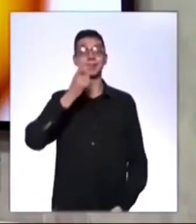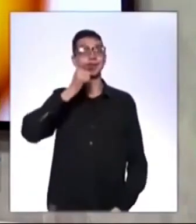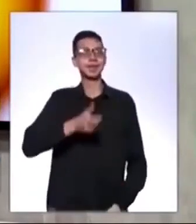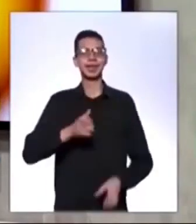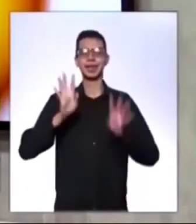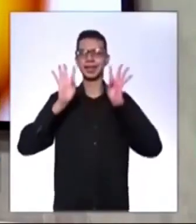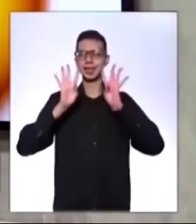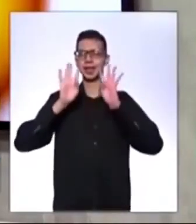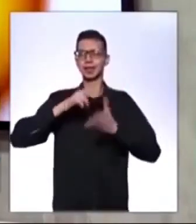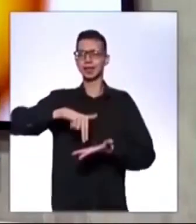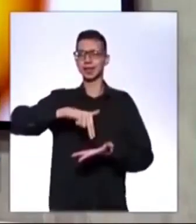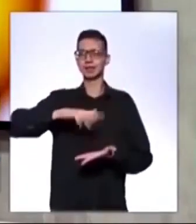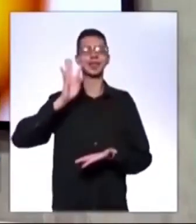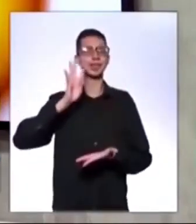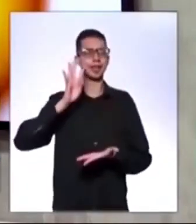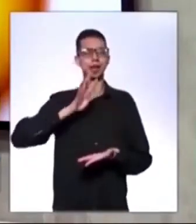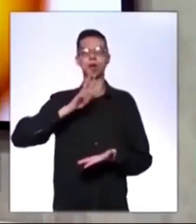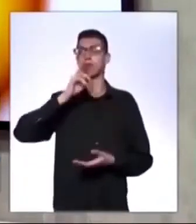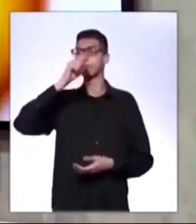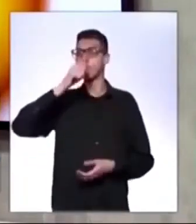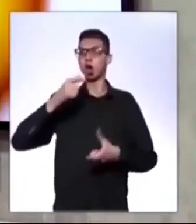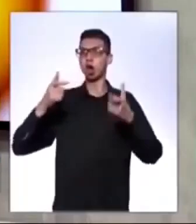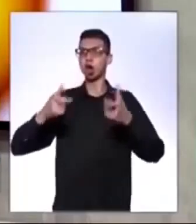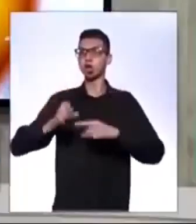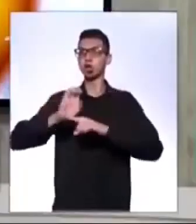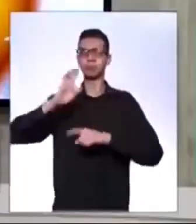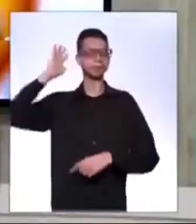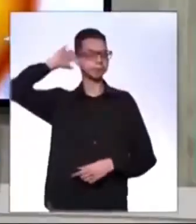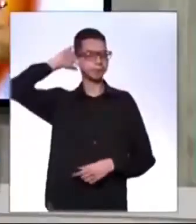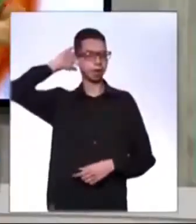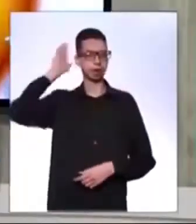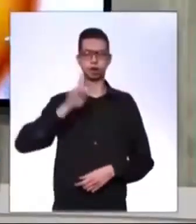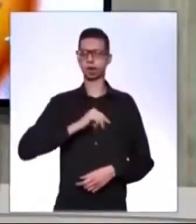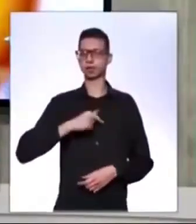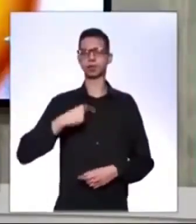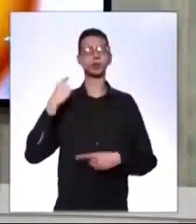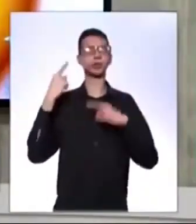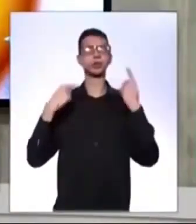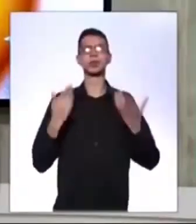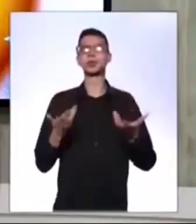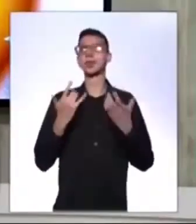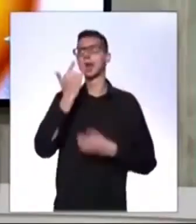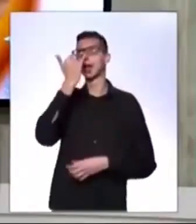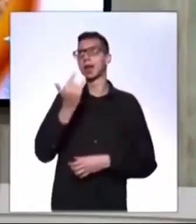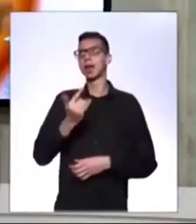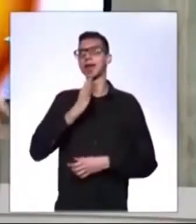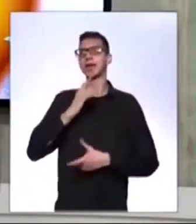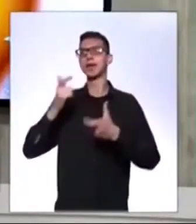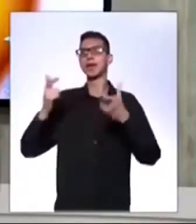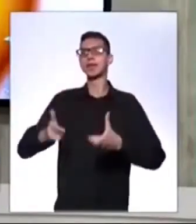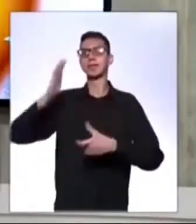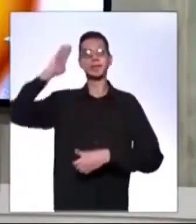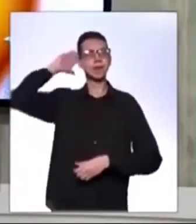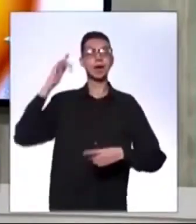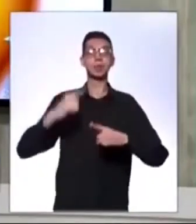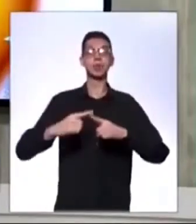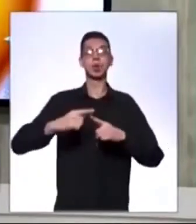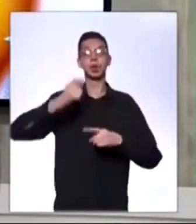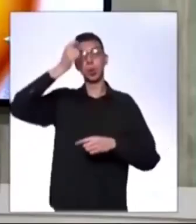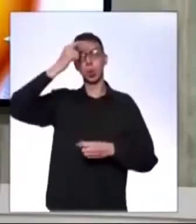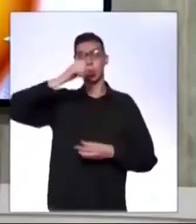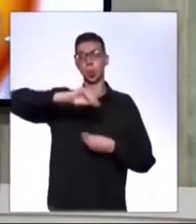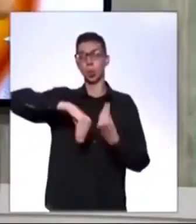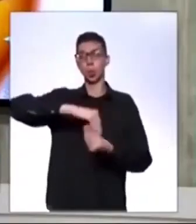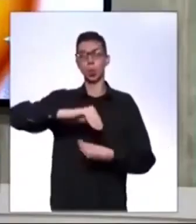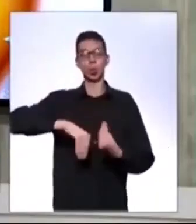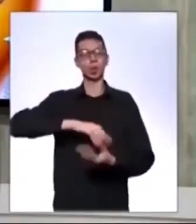dançar o treme. Fortíssimo no Pará. O Pará é um mundo, né, bebê? Sou louco pra conhecer o Pará. porque aquilo é um universo, é um caldeirão cultural